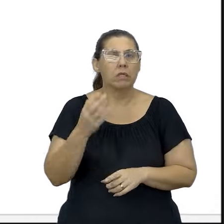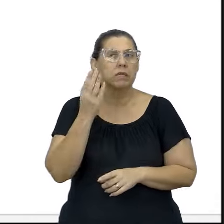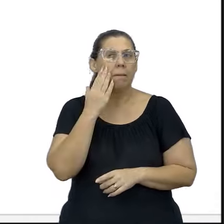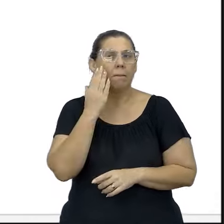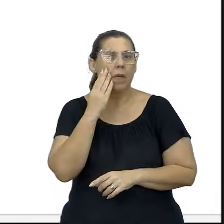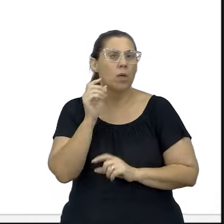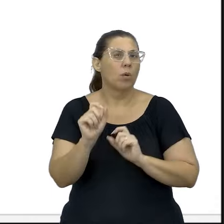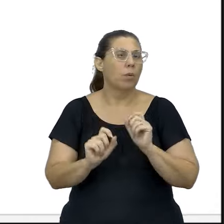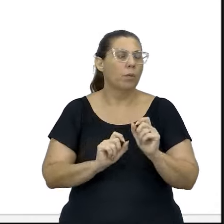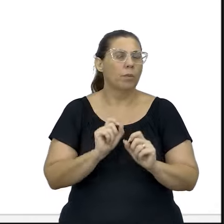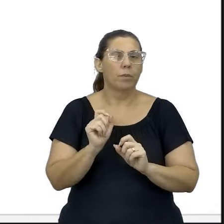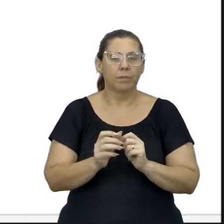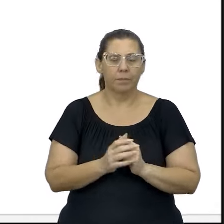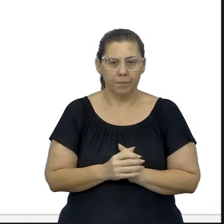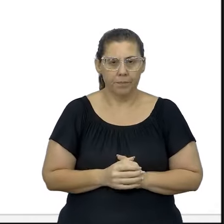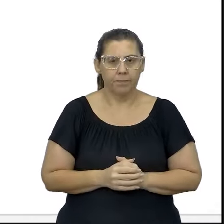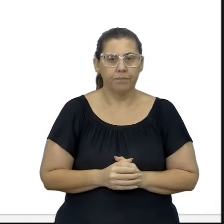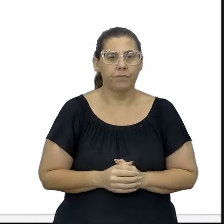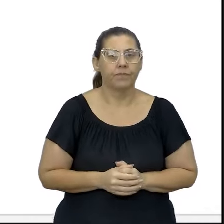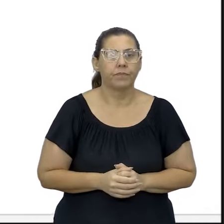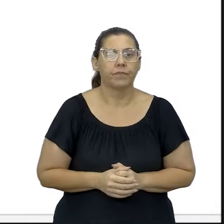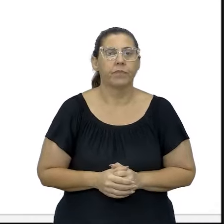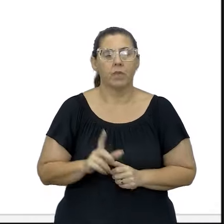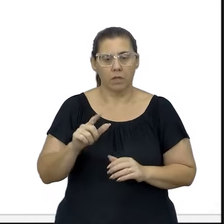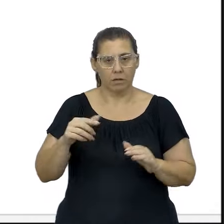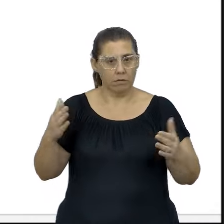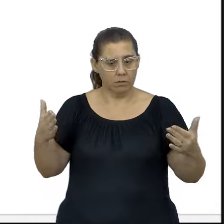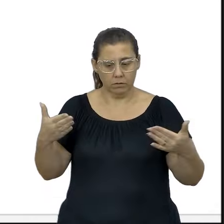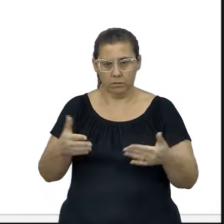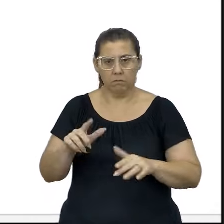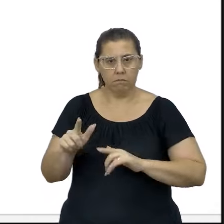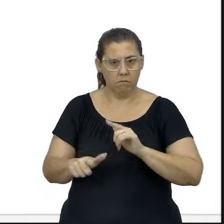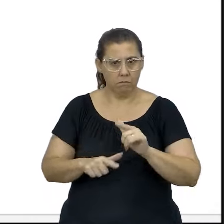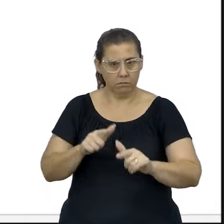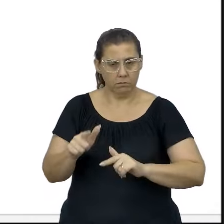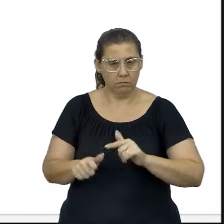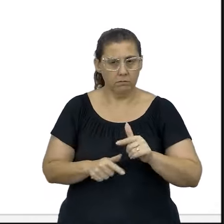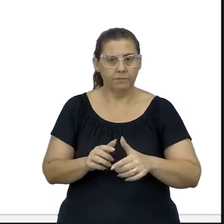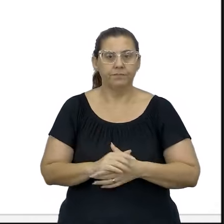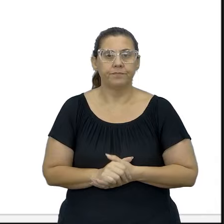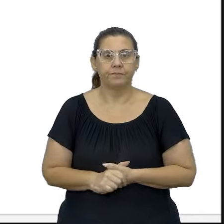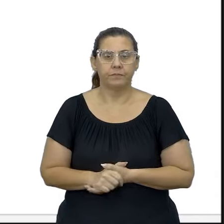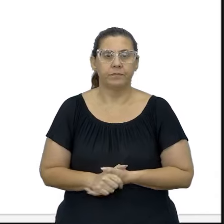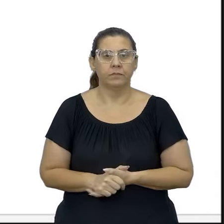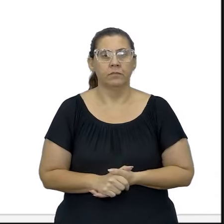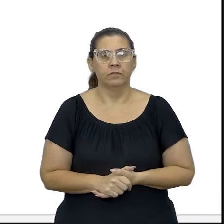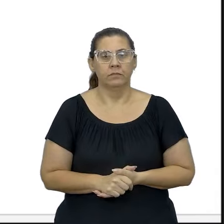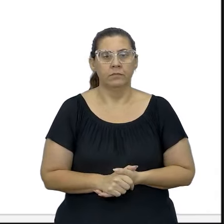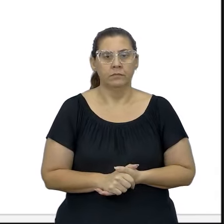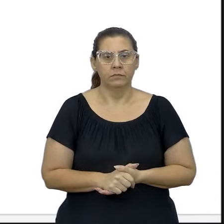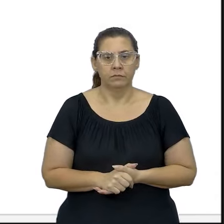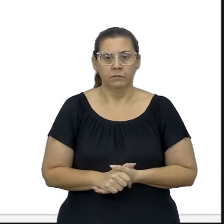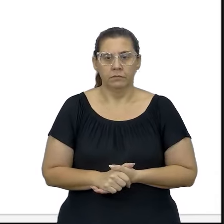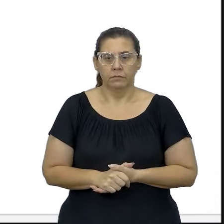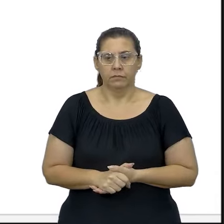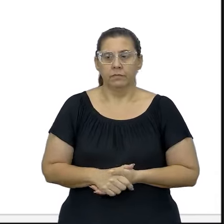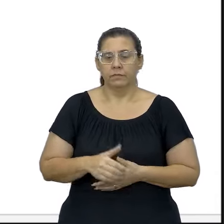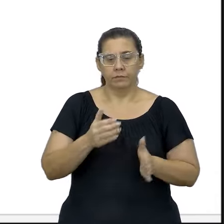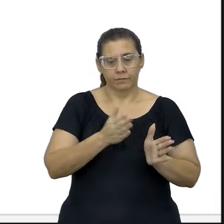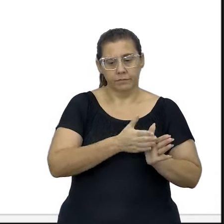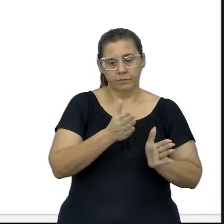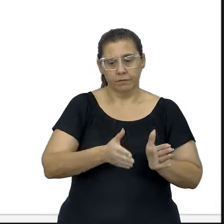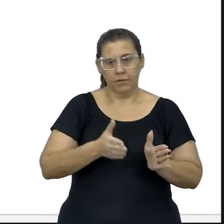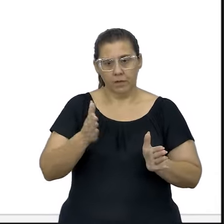Que é nosso grande foco de trabalho aqui, né, que até a sequência